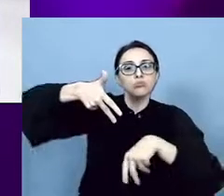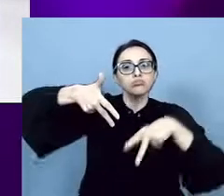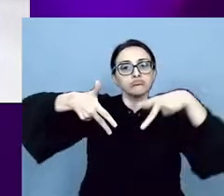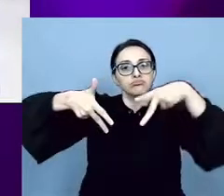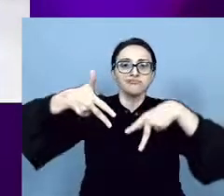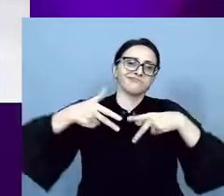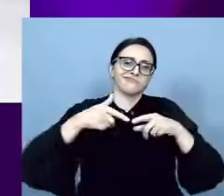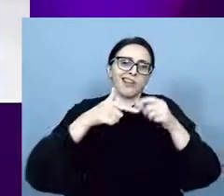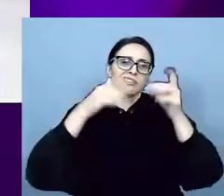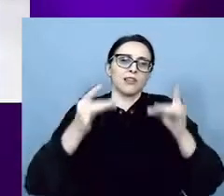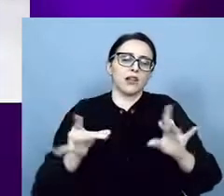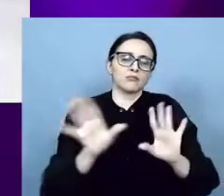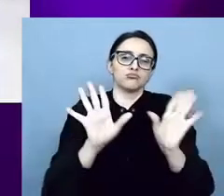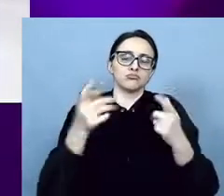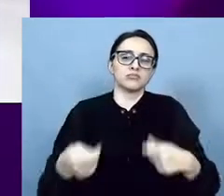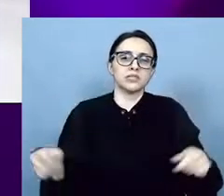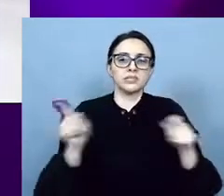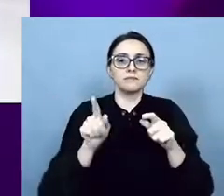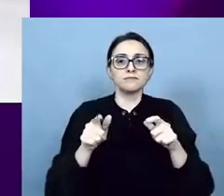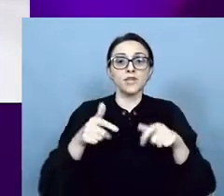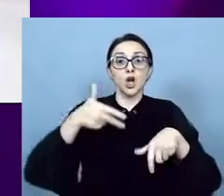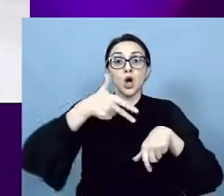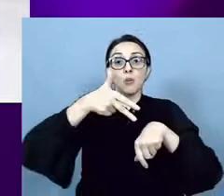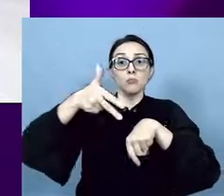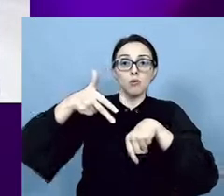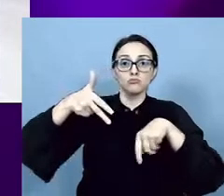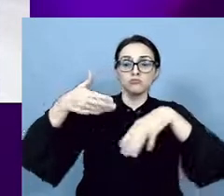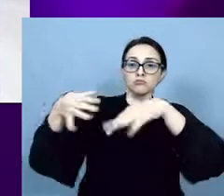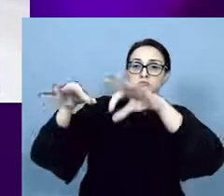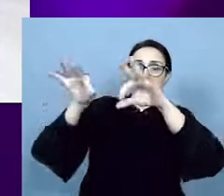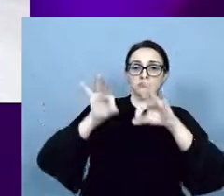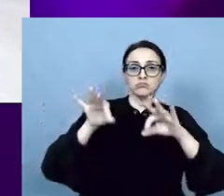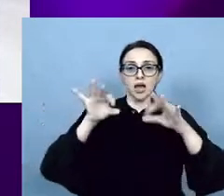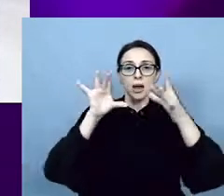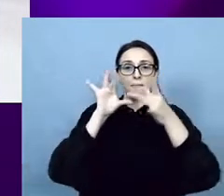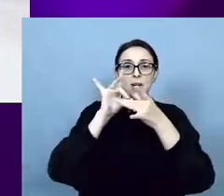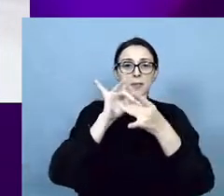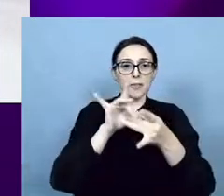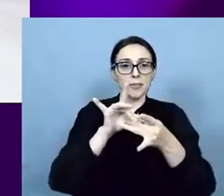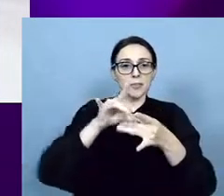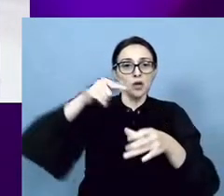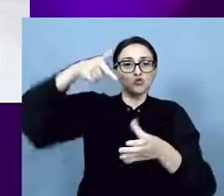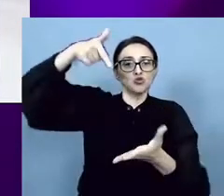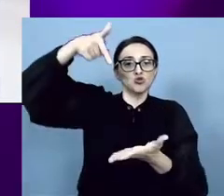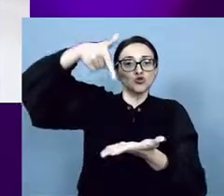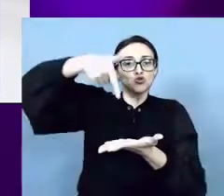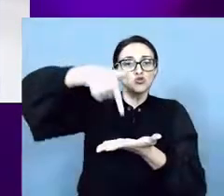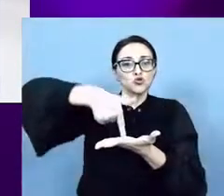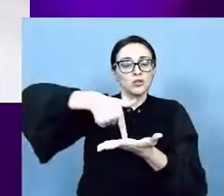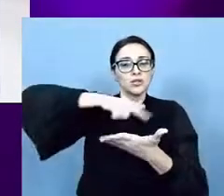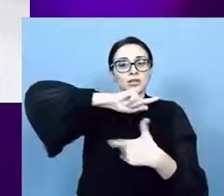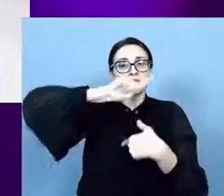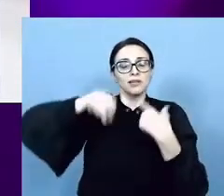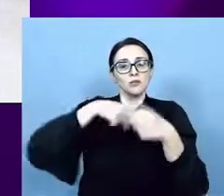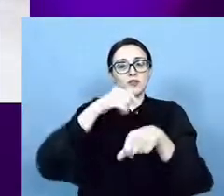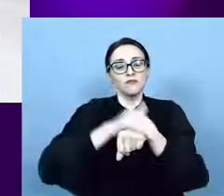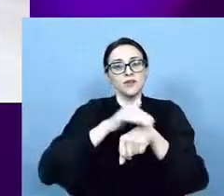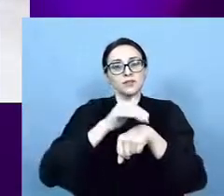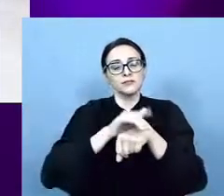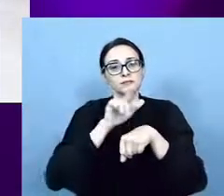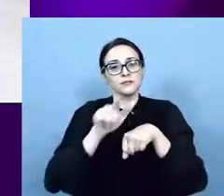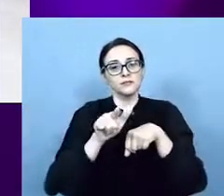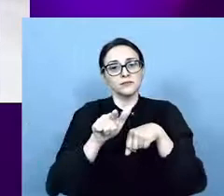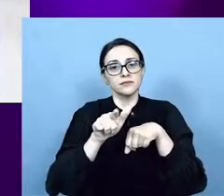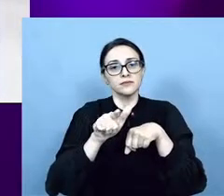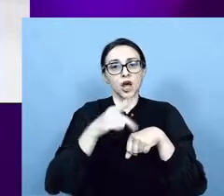mostrar agora. Então, o robô coberto, então a gente conecta o perfurador, e depois faz o que a gente chama do probe